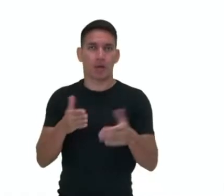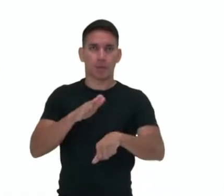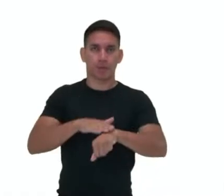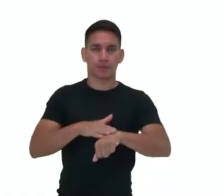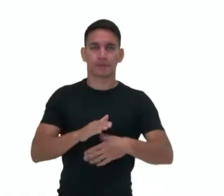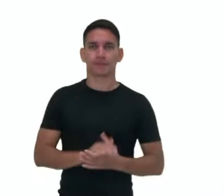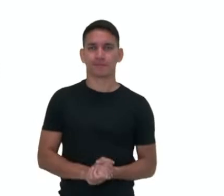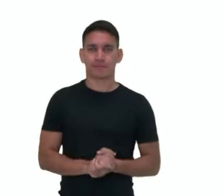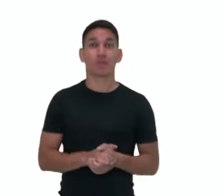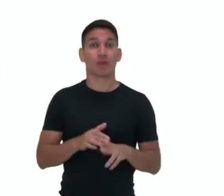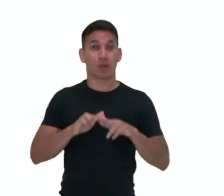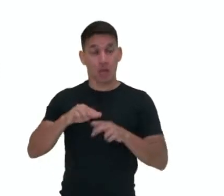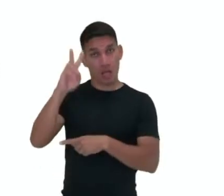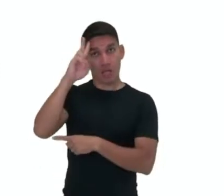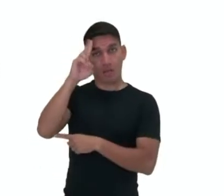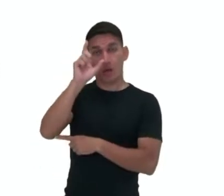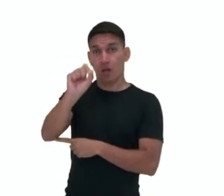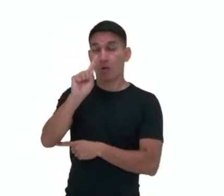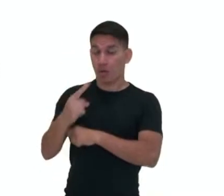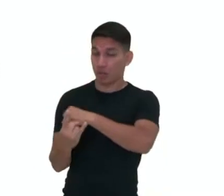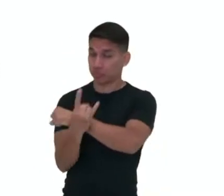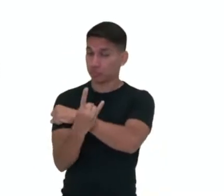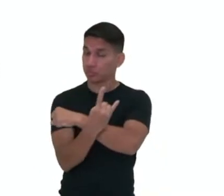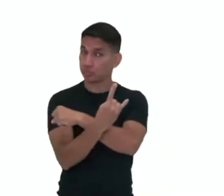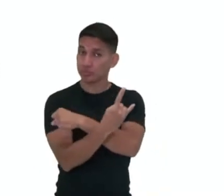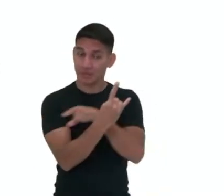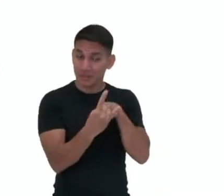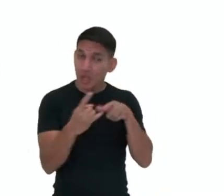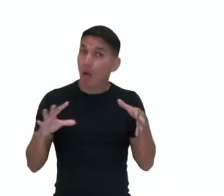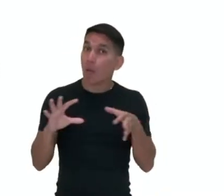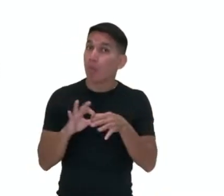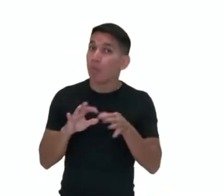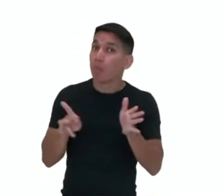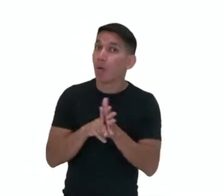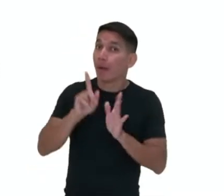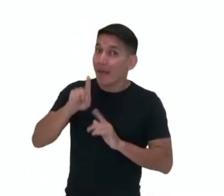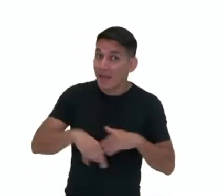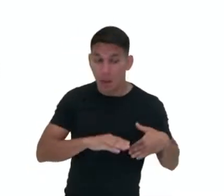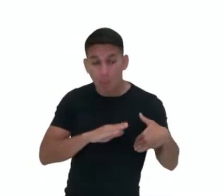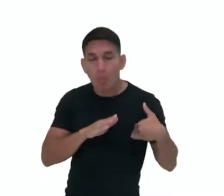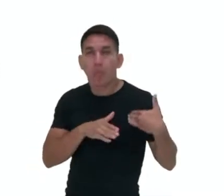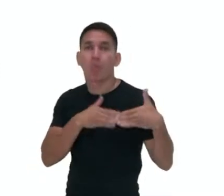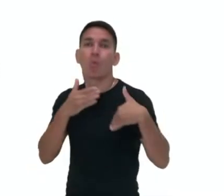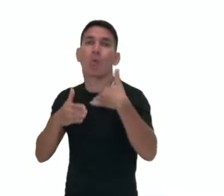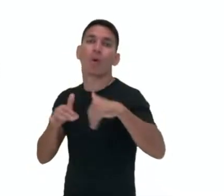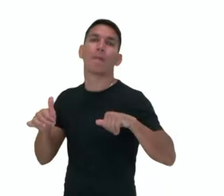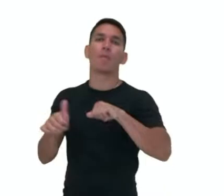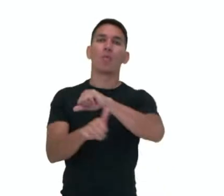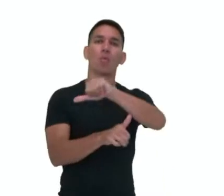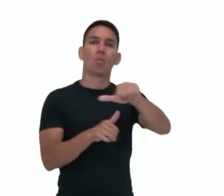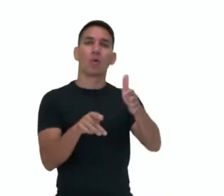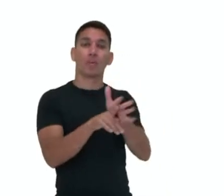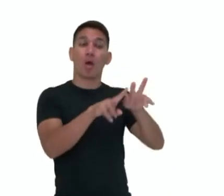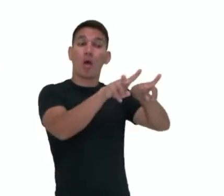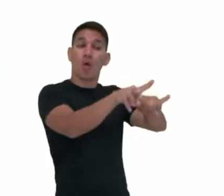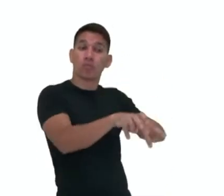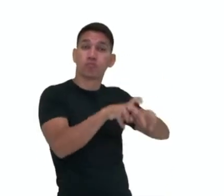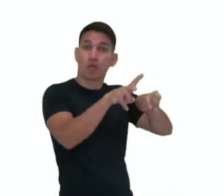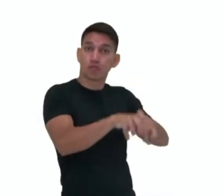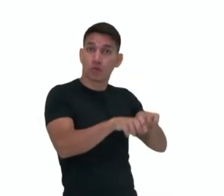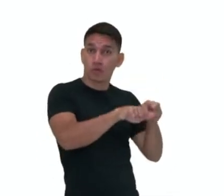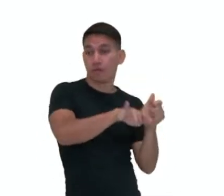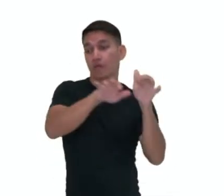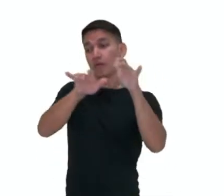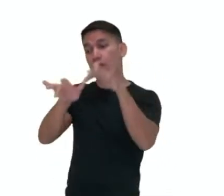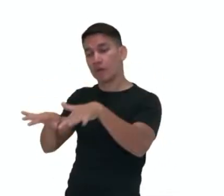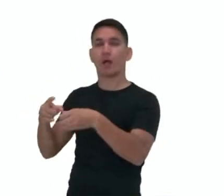olha só relembrando que a urbanização consiste, então, em um processo de mudança da zona rural para a zona urbana ao longo de um tempo,